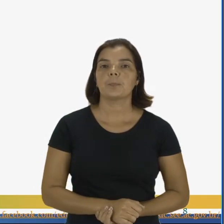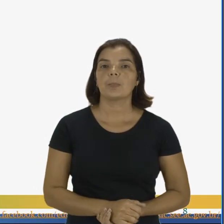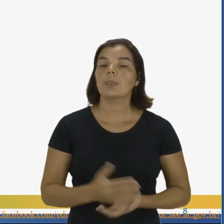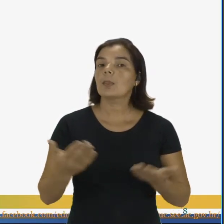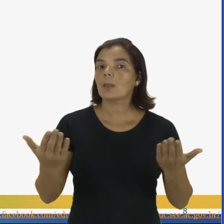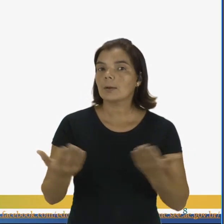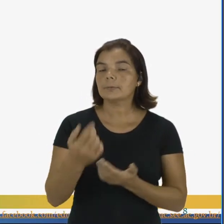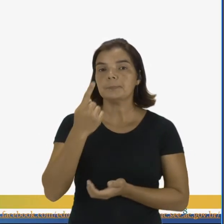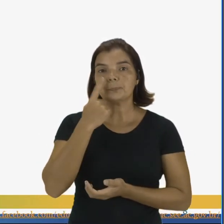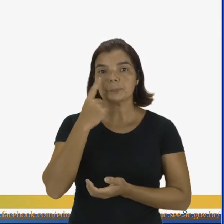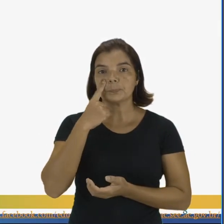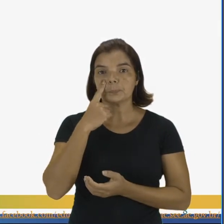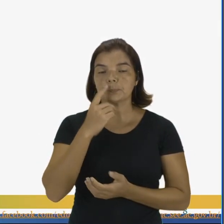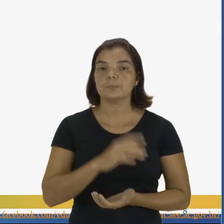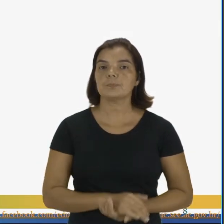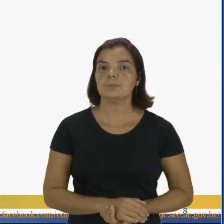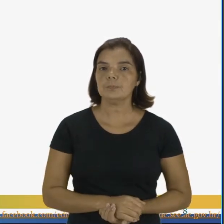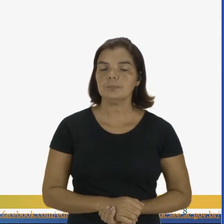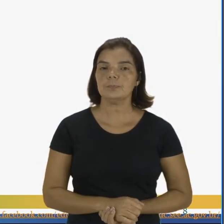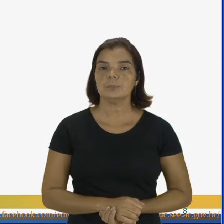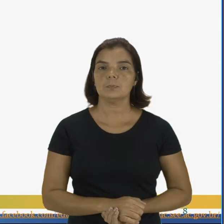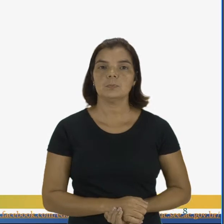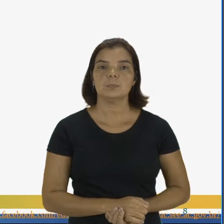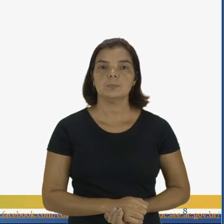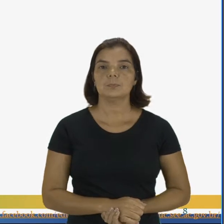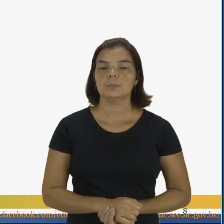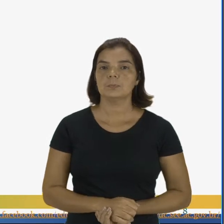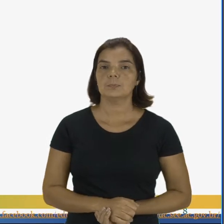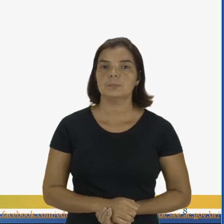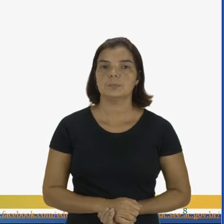Agora, observe aqui comigo, por favor.